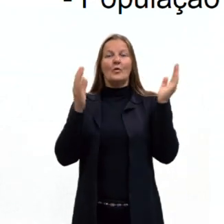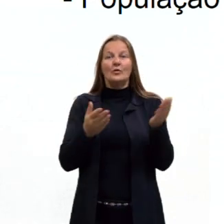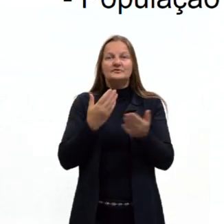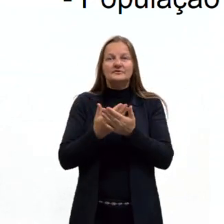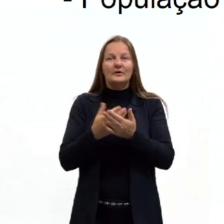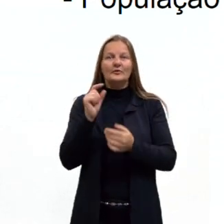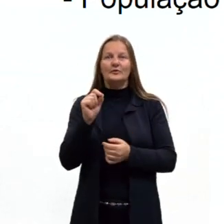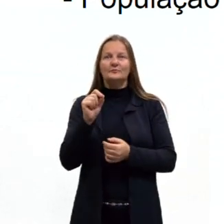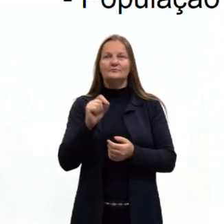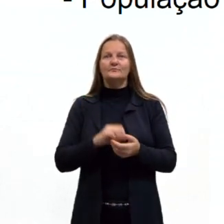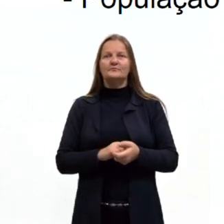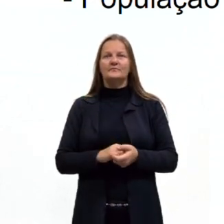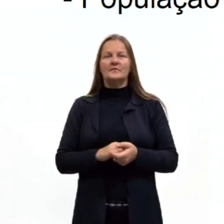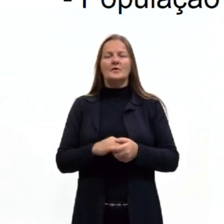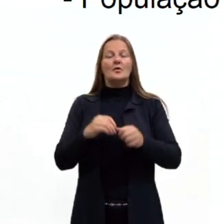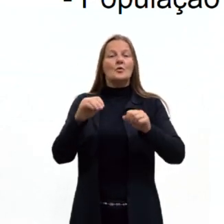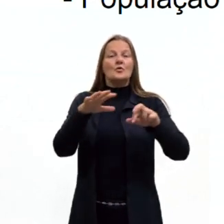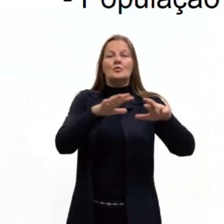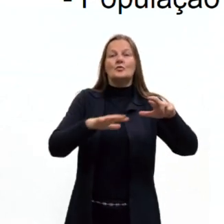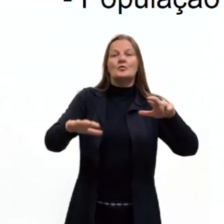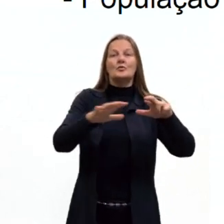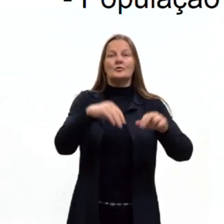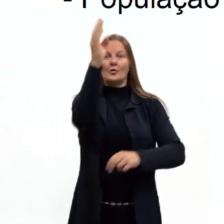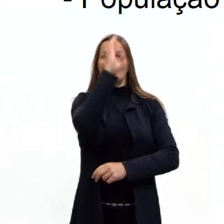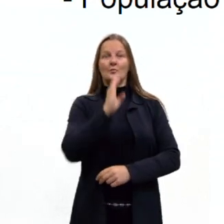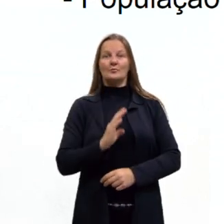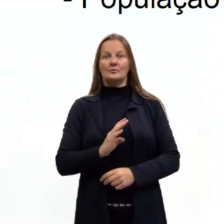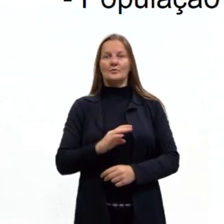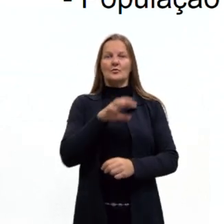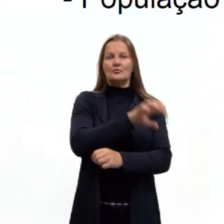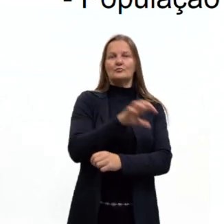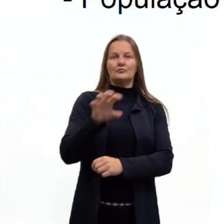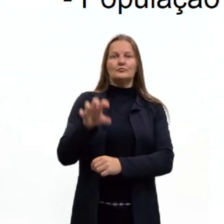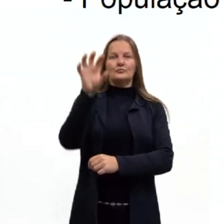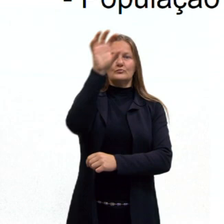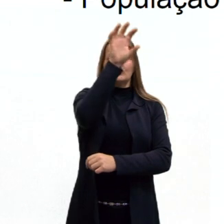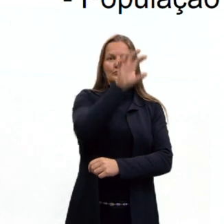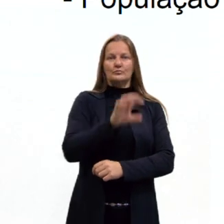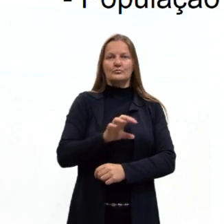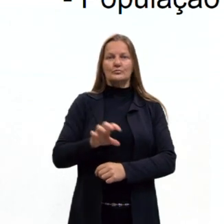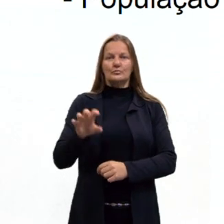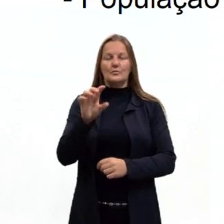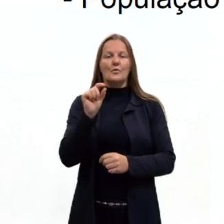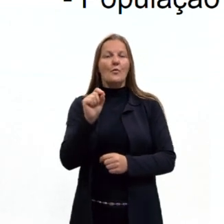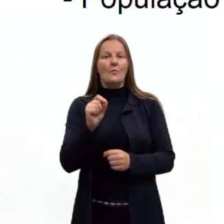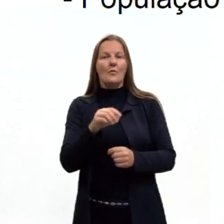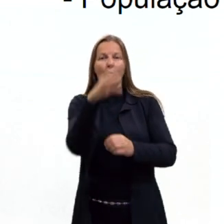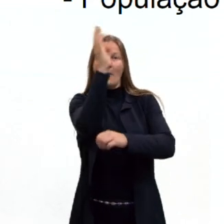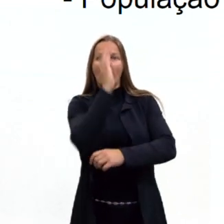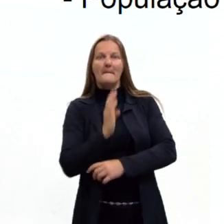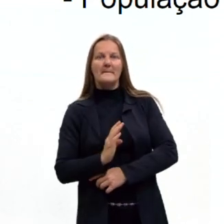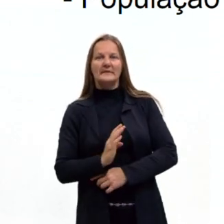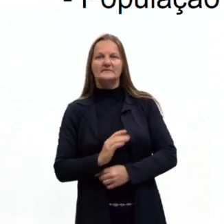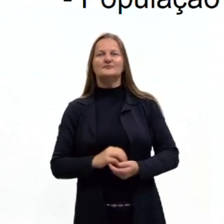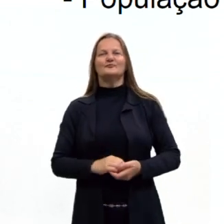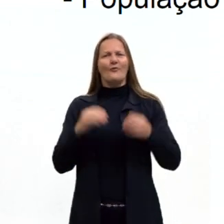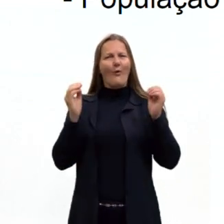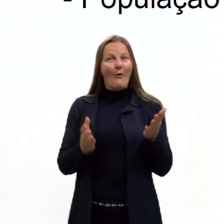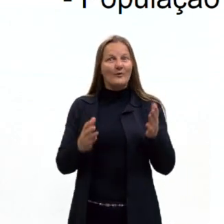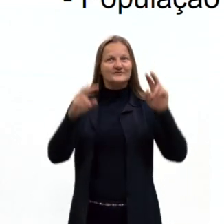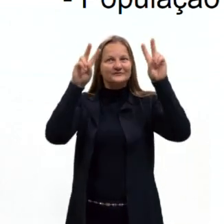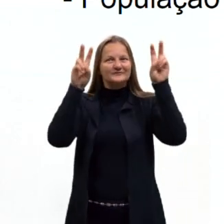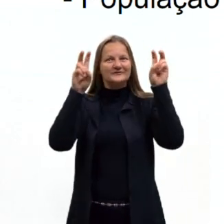vamos ver hoje ó território brasileiro EA população mais específico Então hoje nós vamos justamente o Brasil